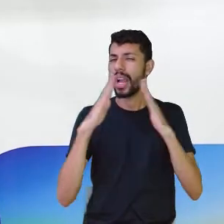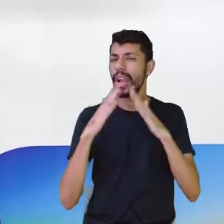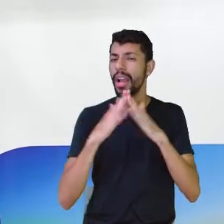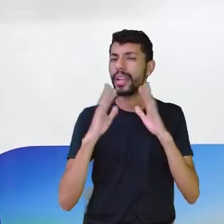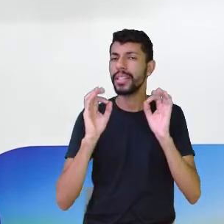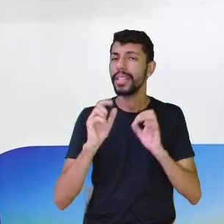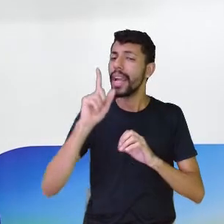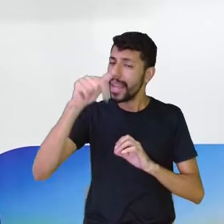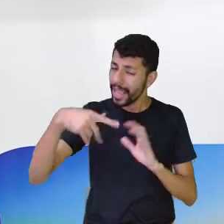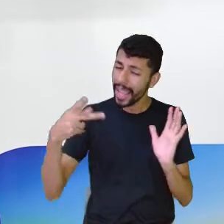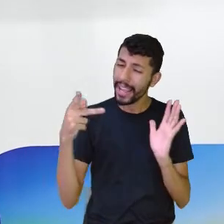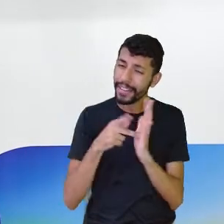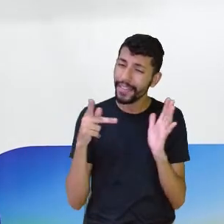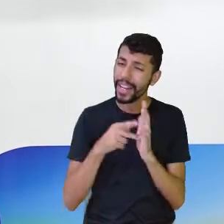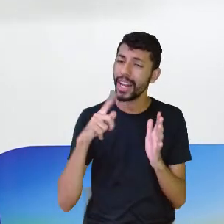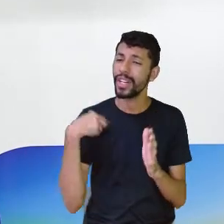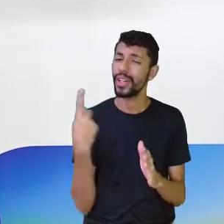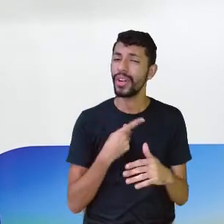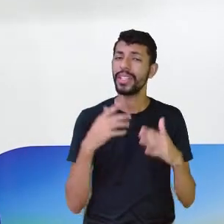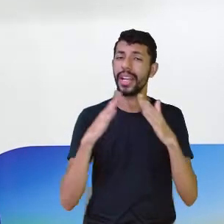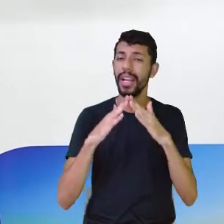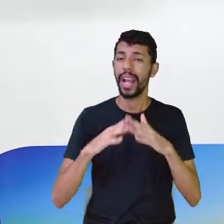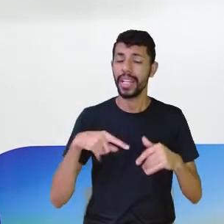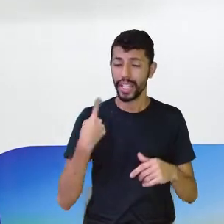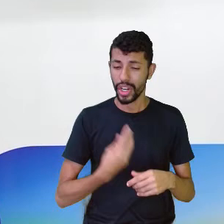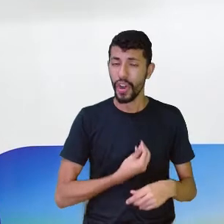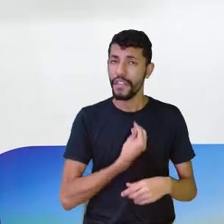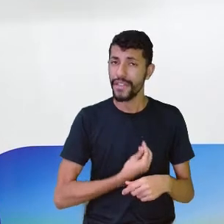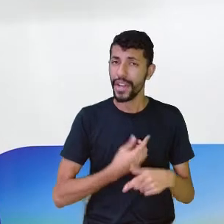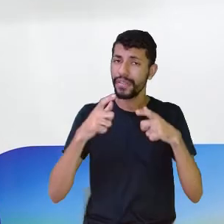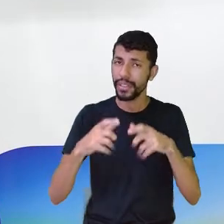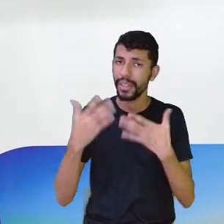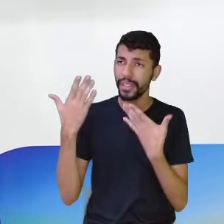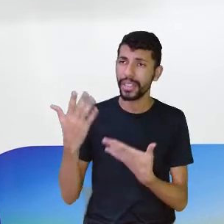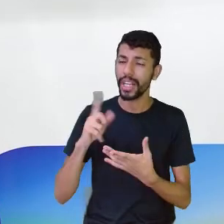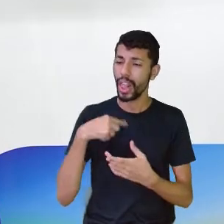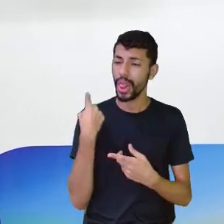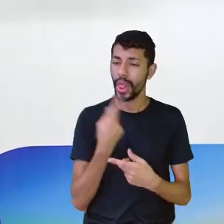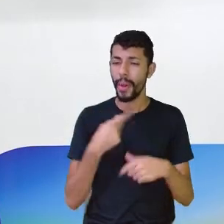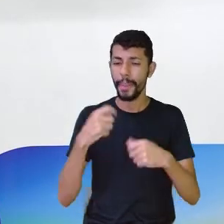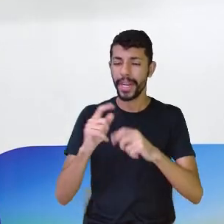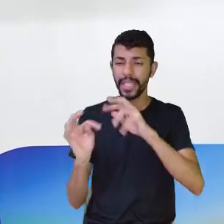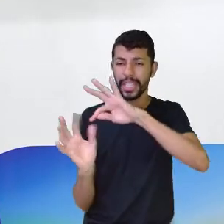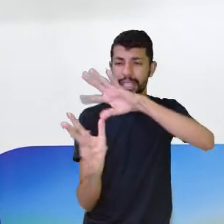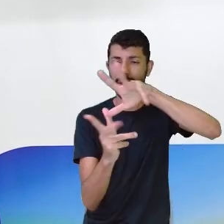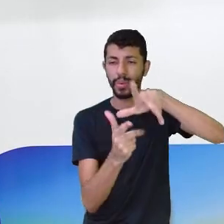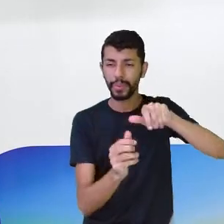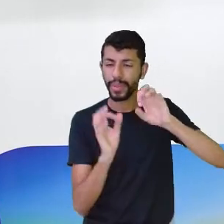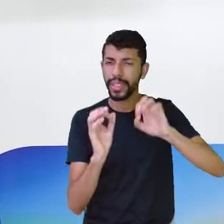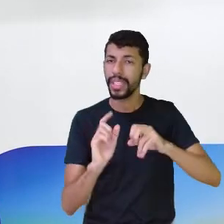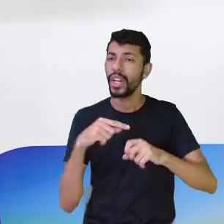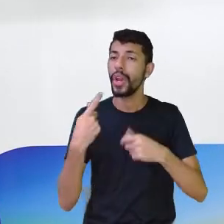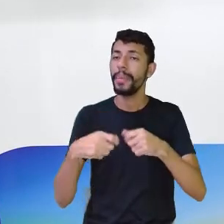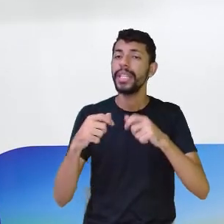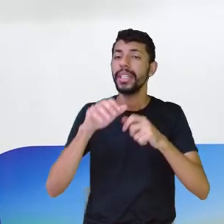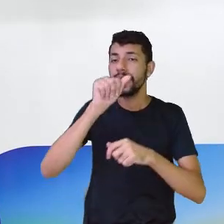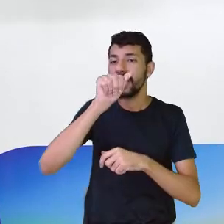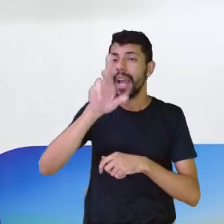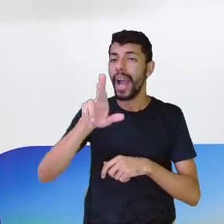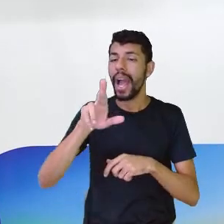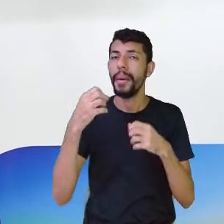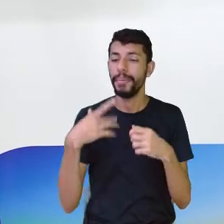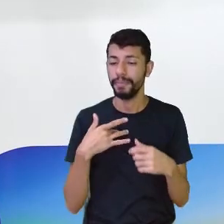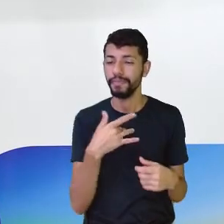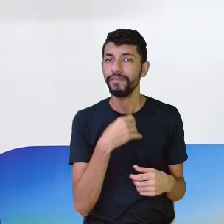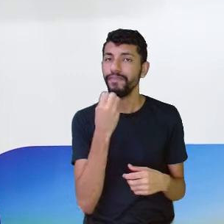fato é a nossa casa, é o local onde nós vivemos. E a gente precisa do planeta, a gente precisa de um ar saudável, a gente precisa